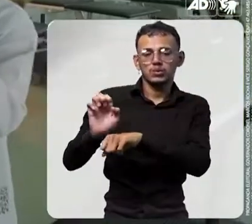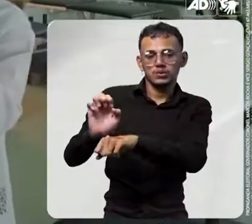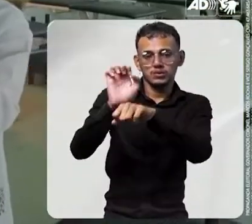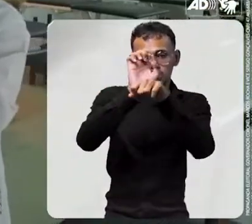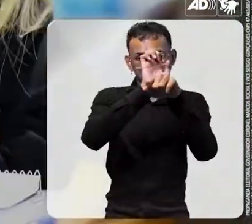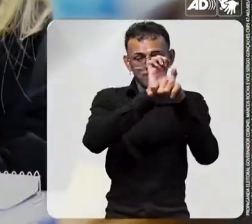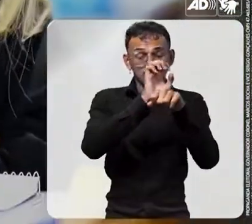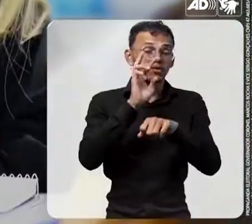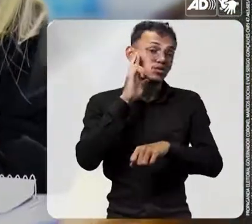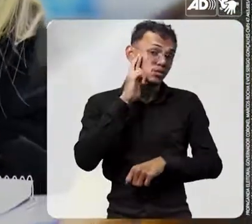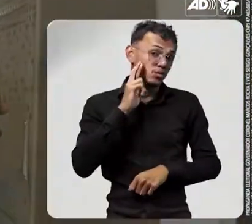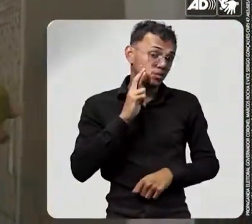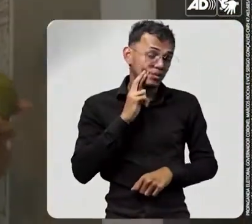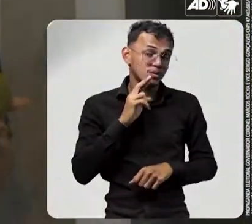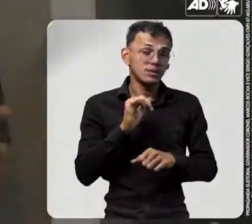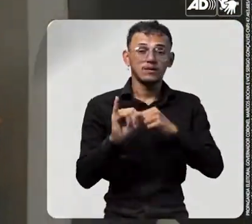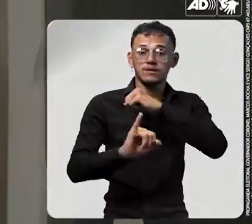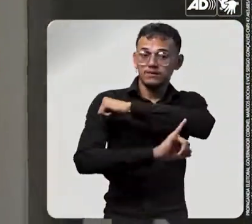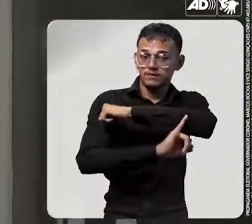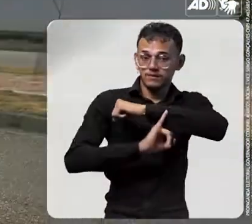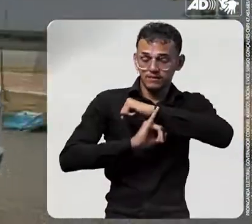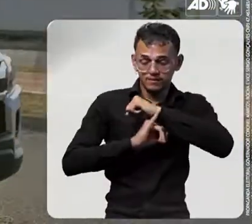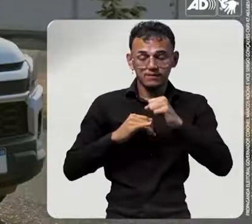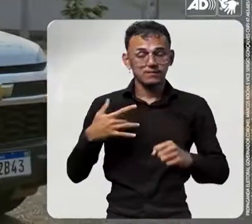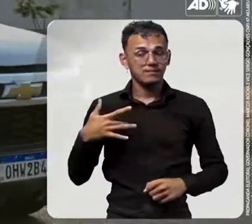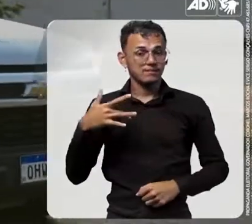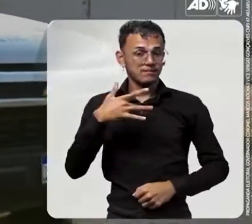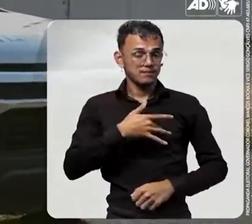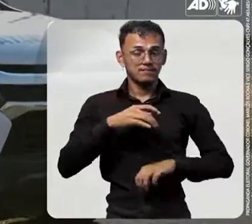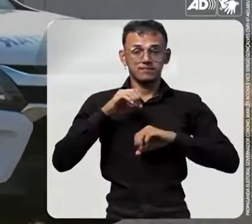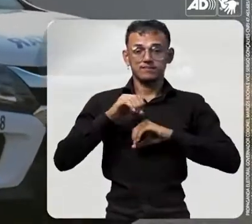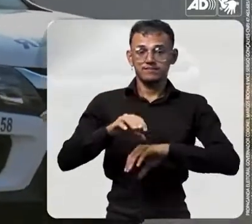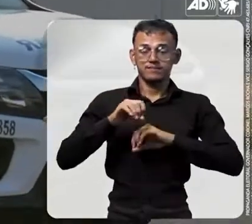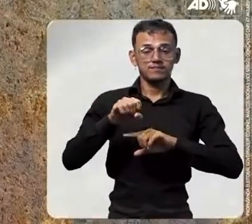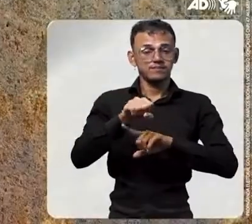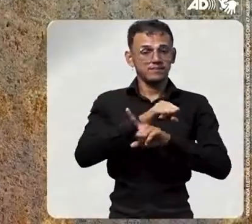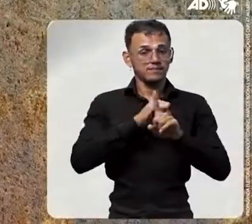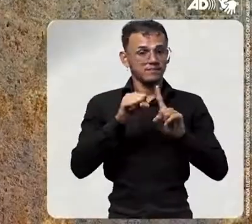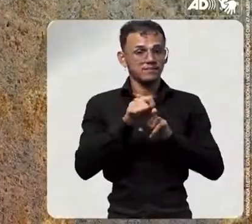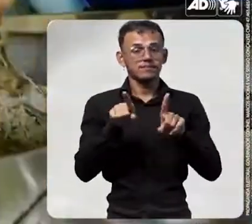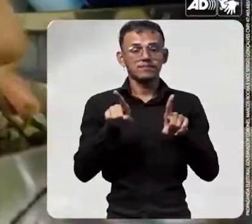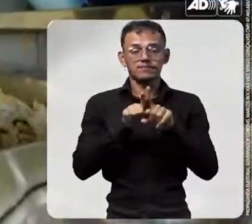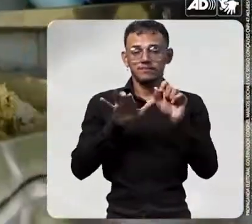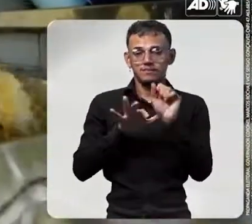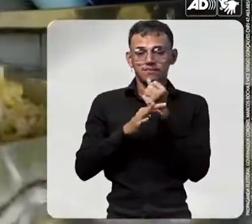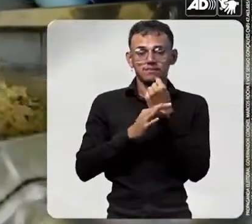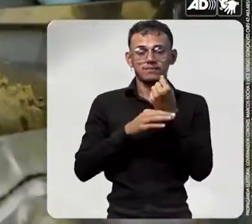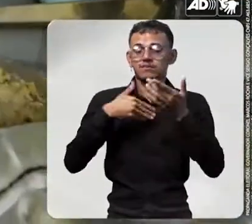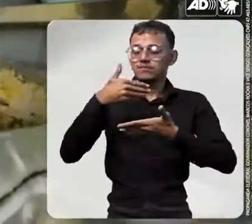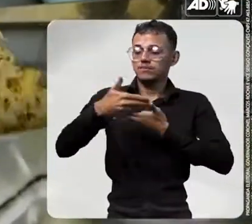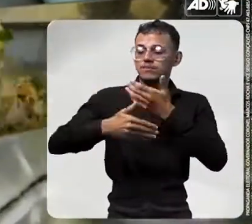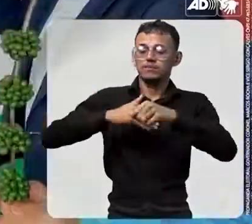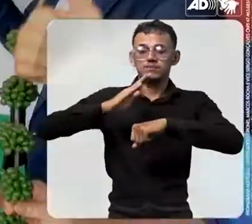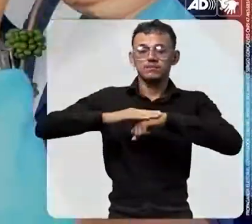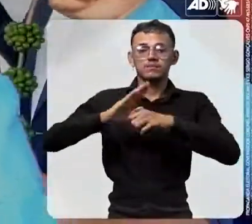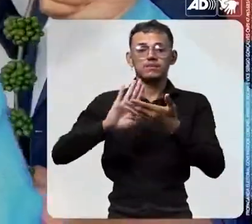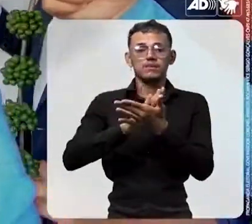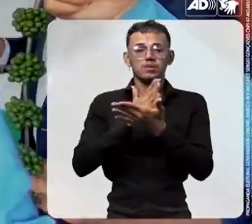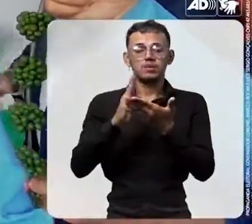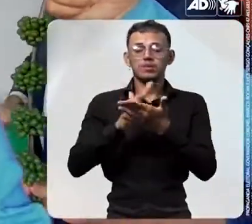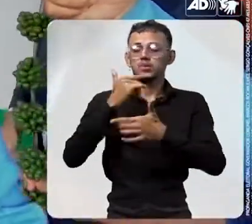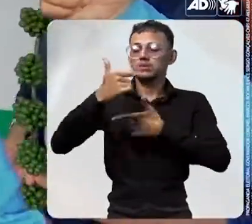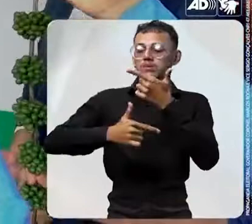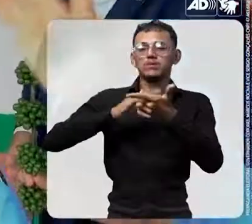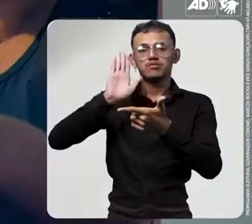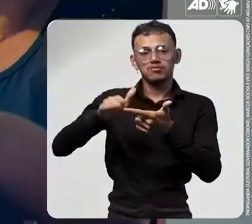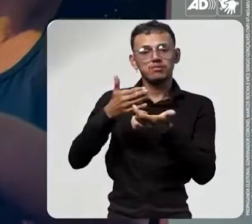na saúde, na educação, no social e na segurança também. Vamos ampliar obras e programas já em andamento e criar